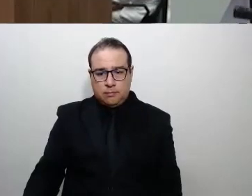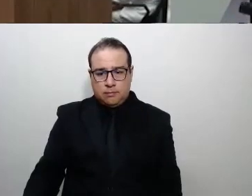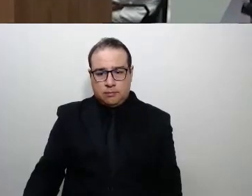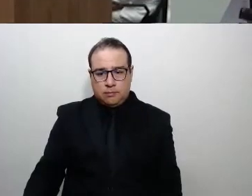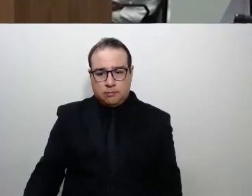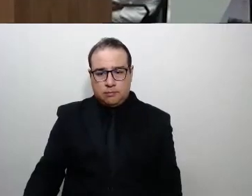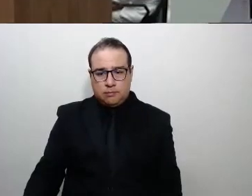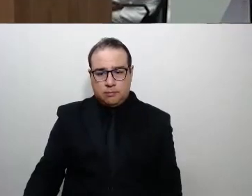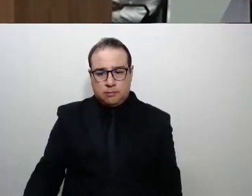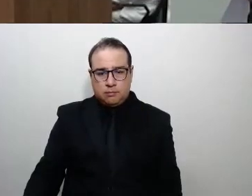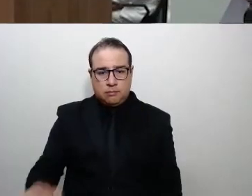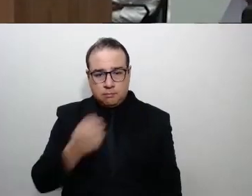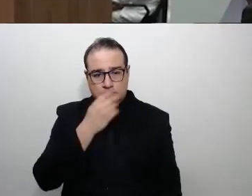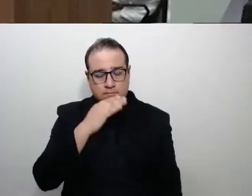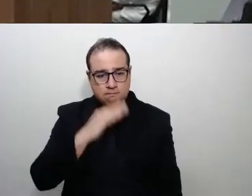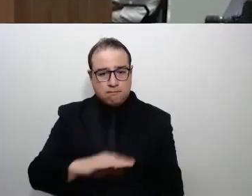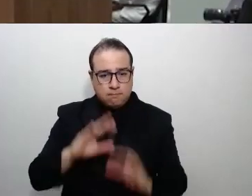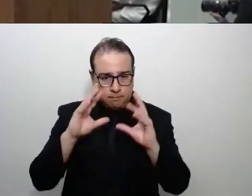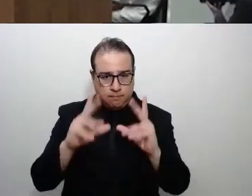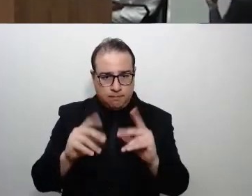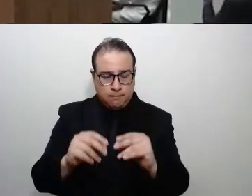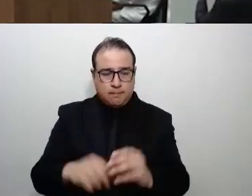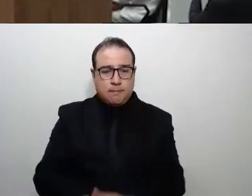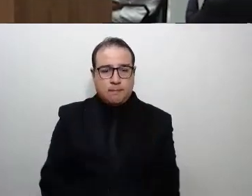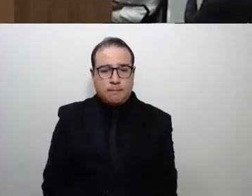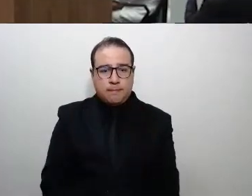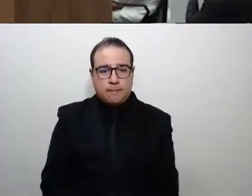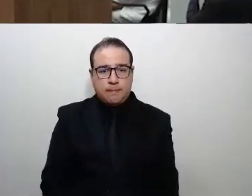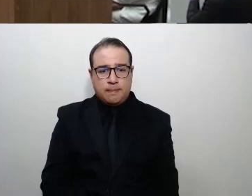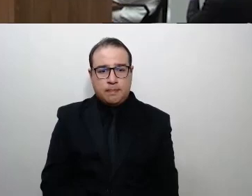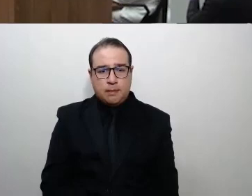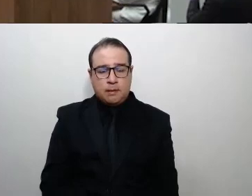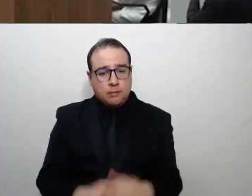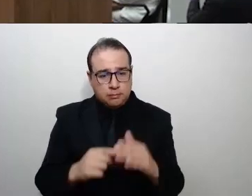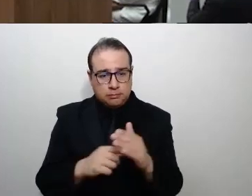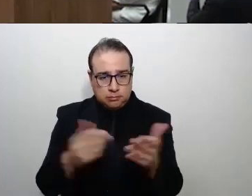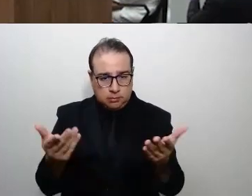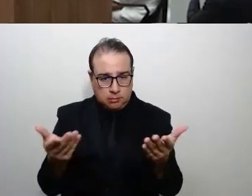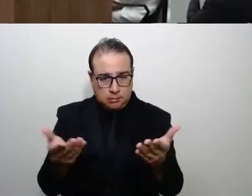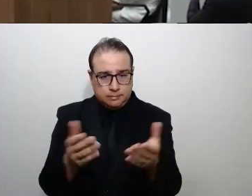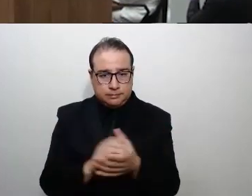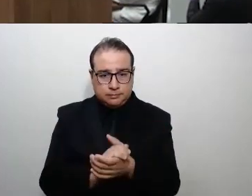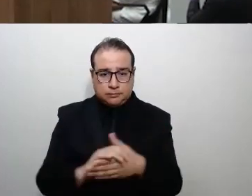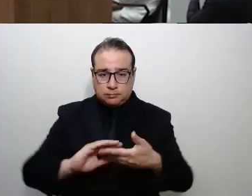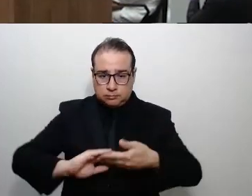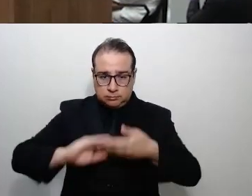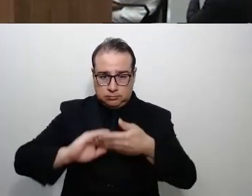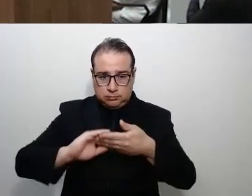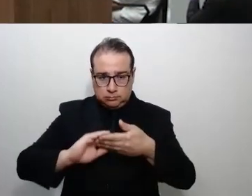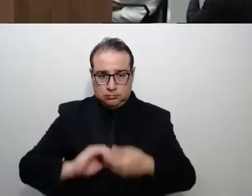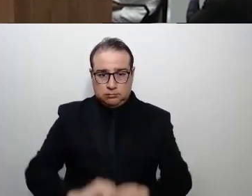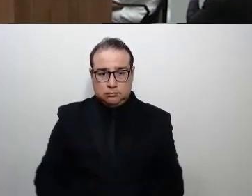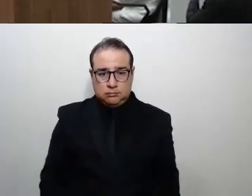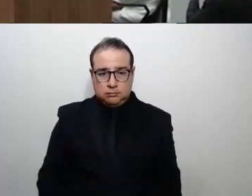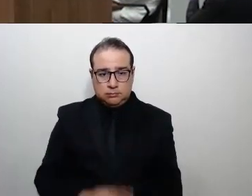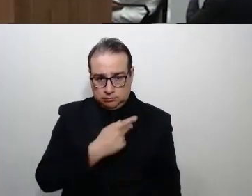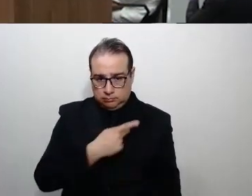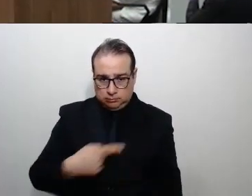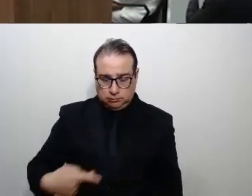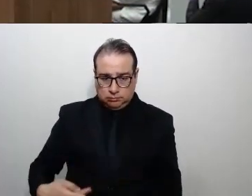uma boa tarde a todos primeiro lugar quero cumprimentar Presidente